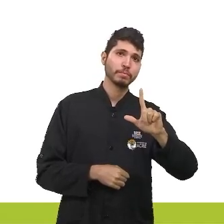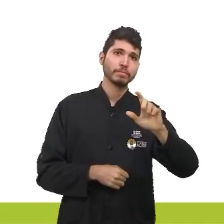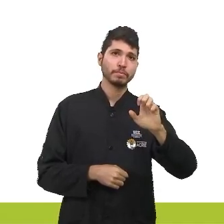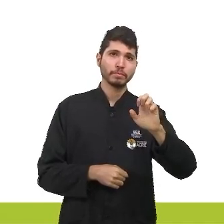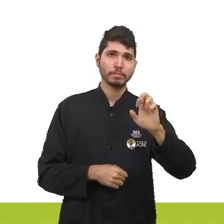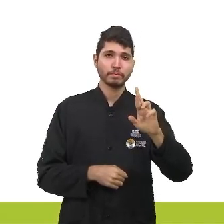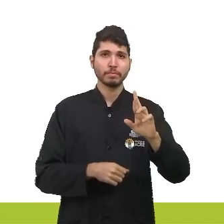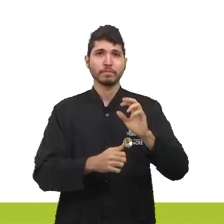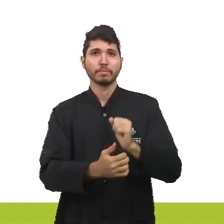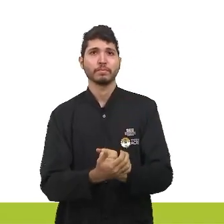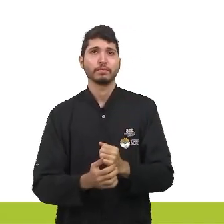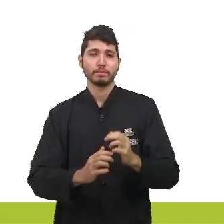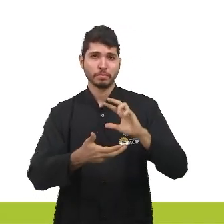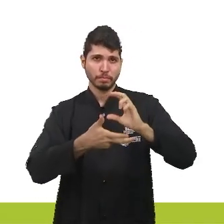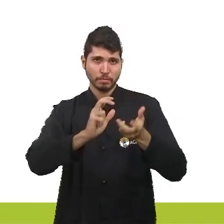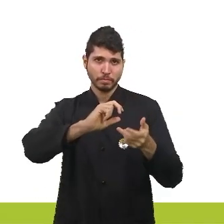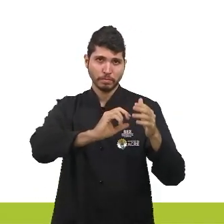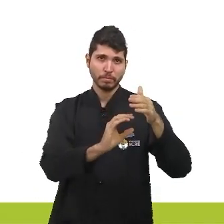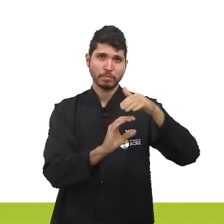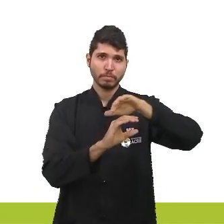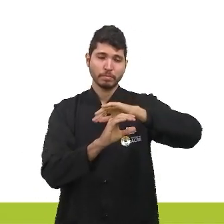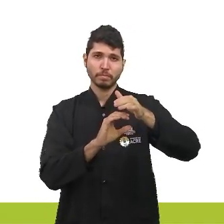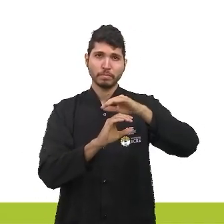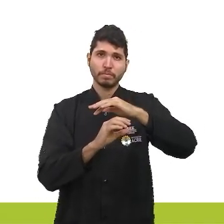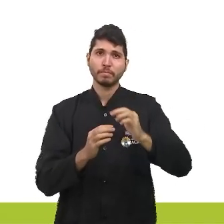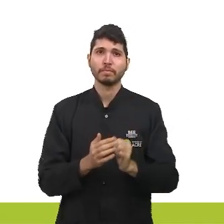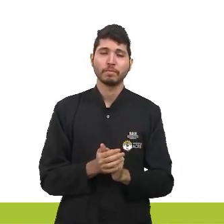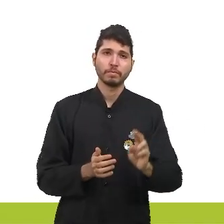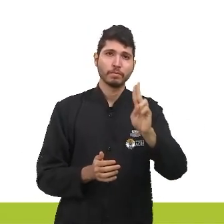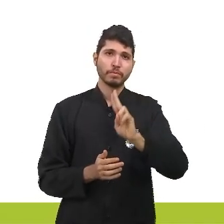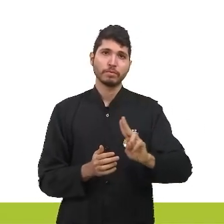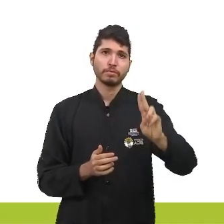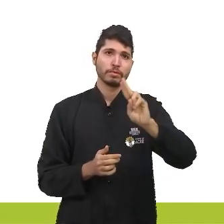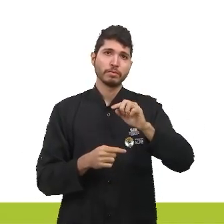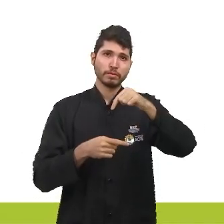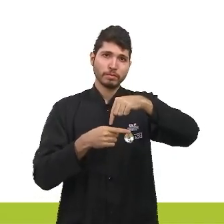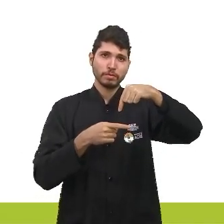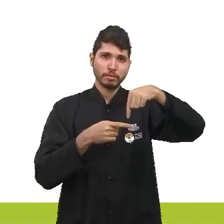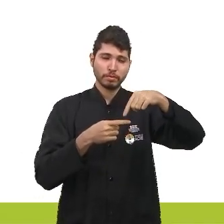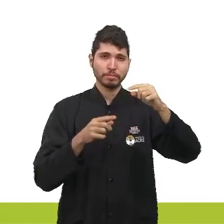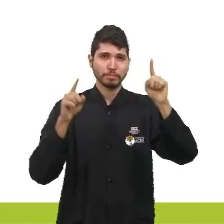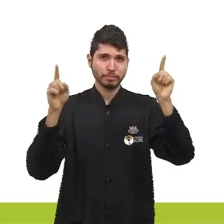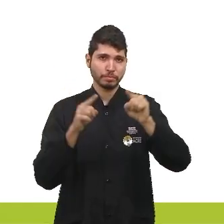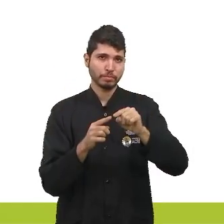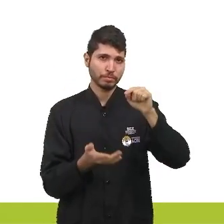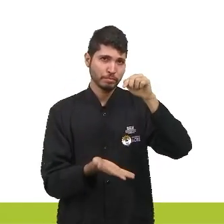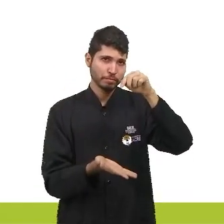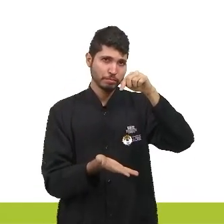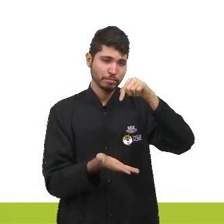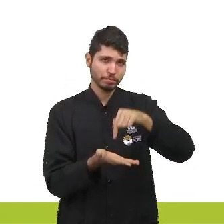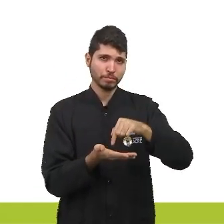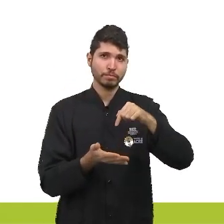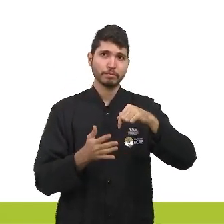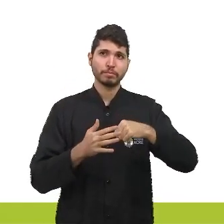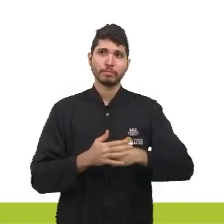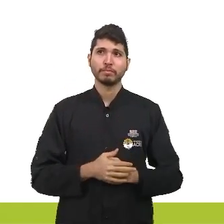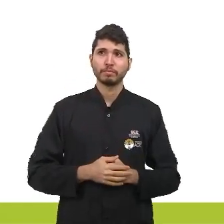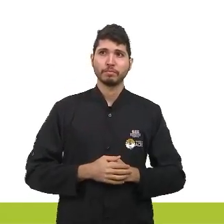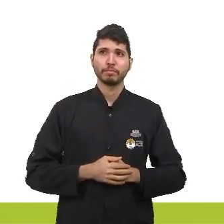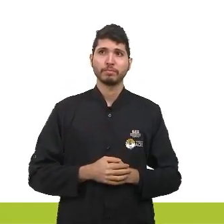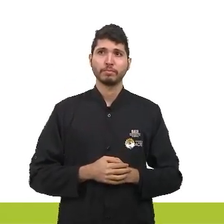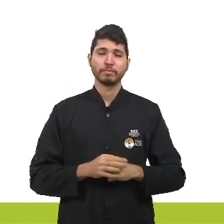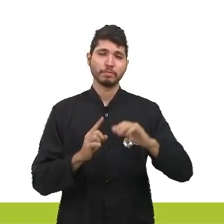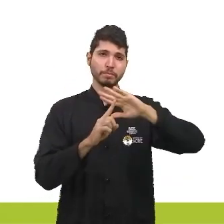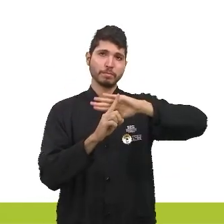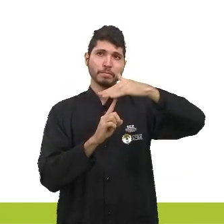poliedros convexos que relaciona o número de faces, arestas e vértices, dada por essa fórmula aqui. Eu